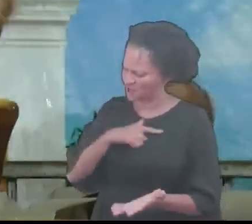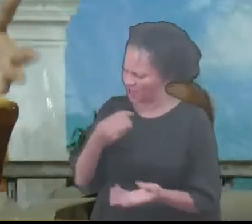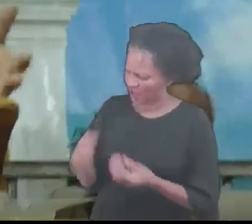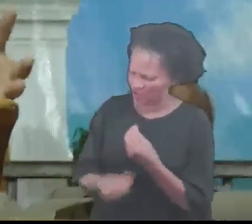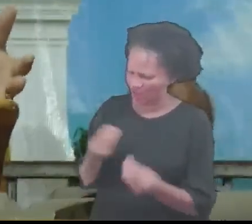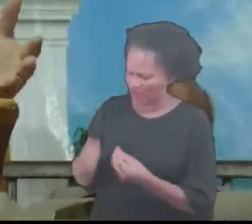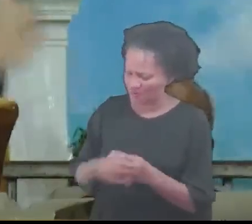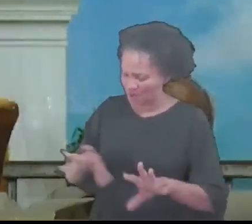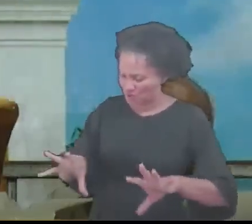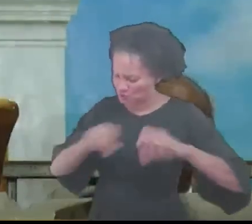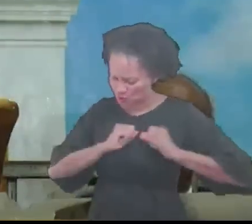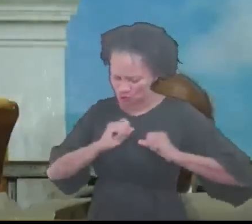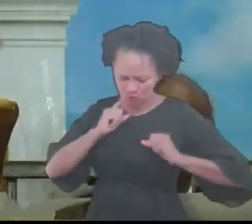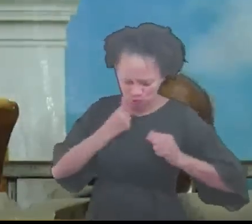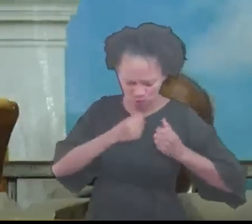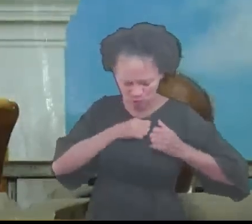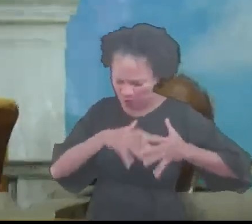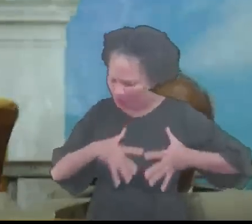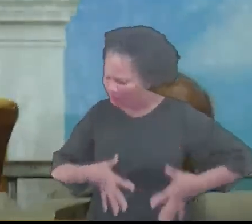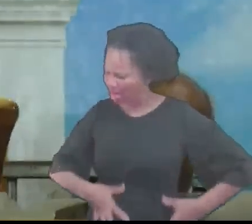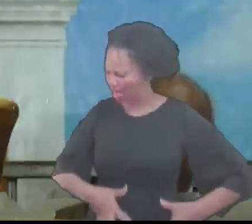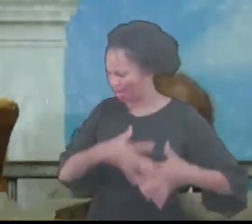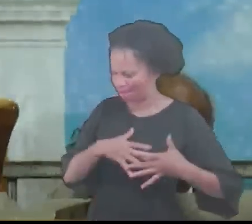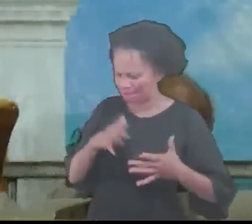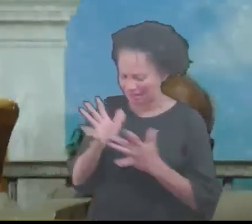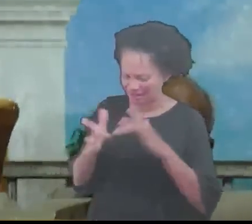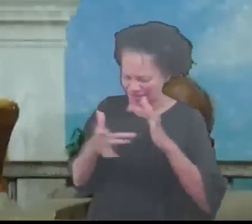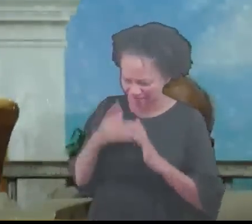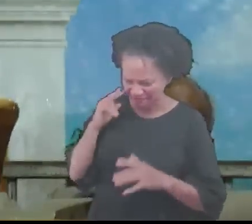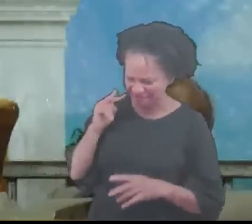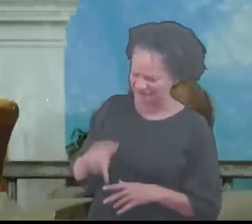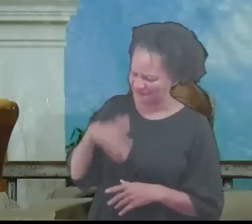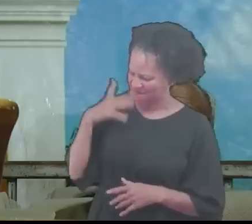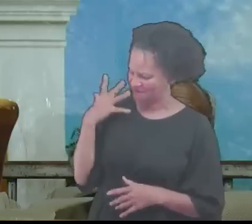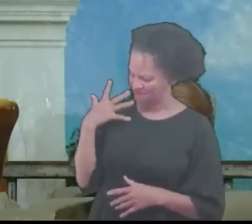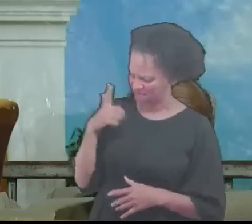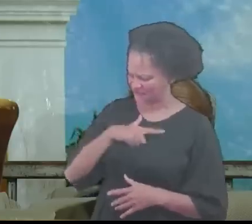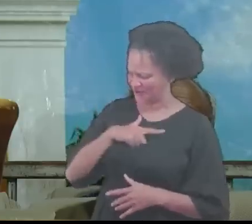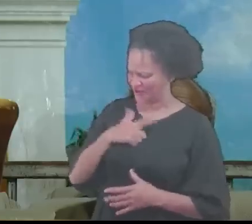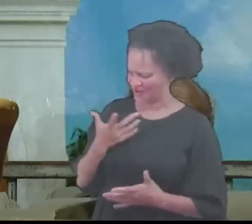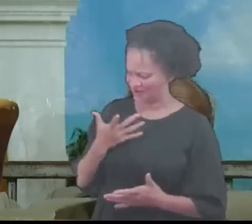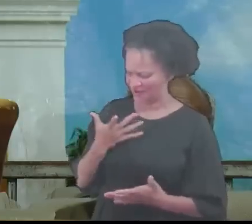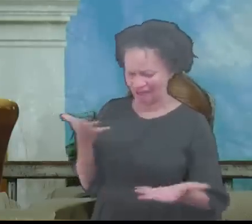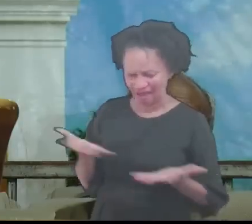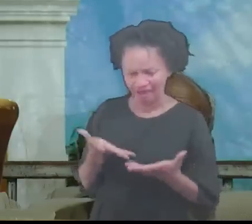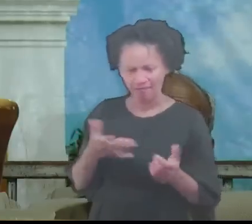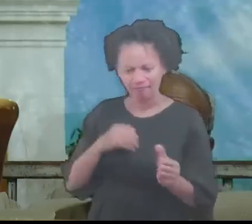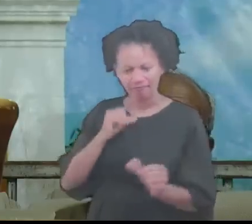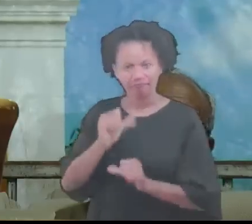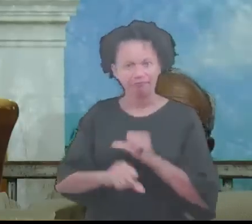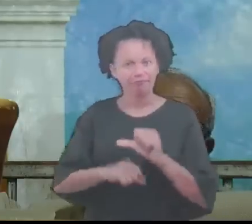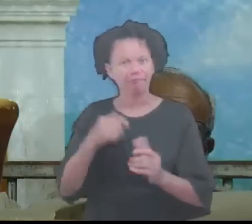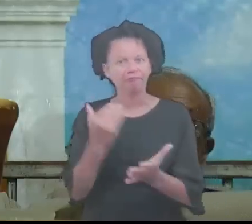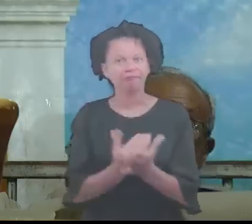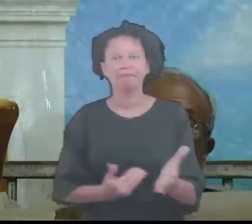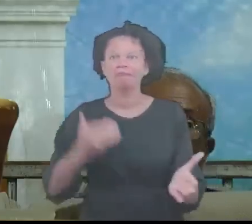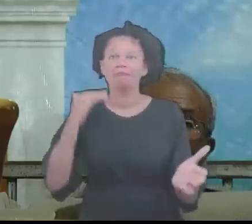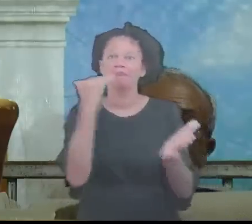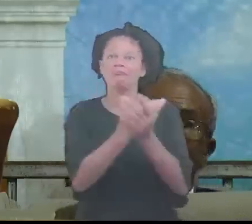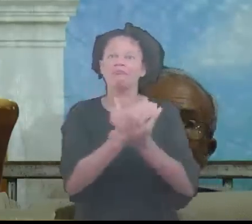se contaminar. Eu coloquei a mancha para Jesus achá-lo feio. E agora ele está mais bonito do que